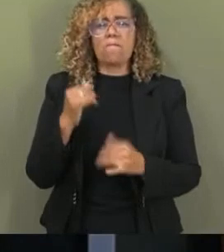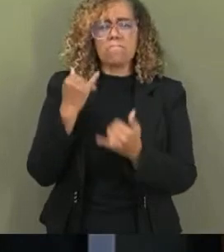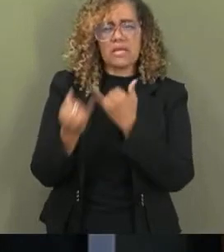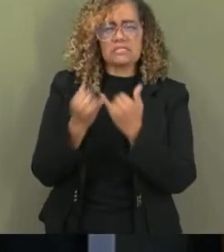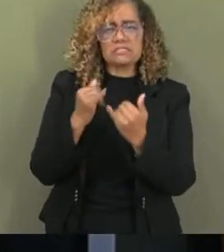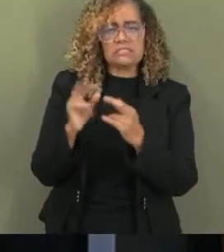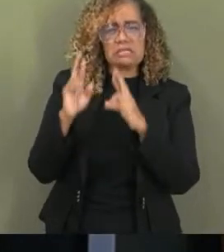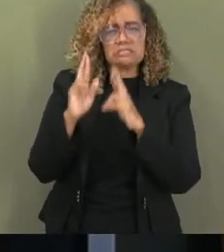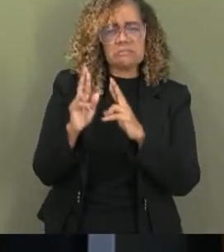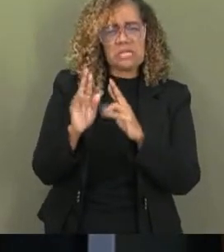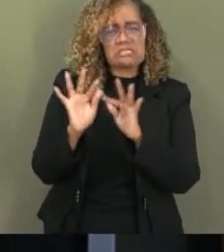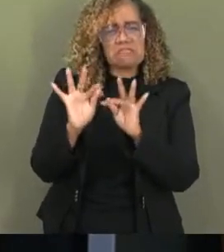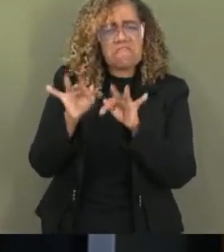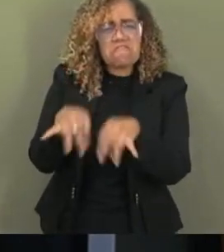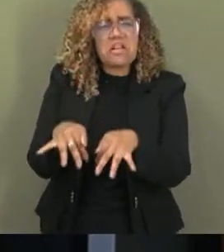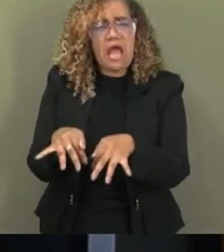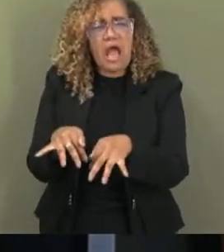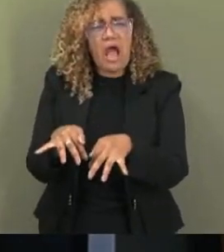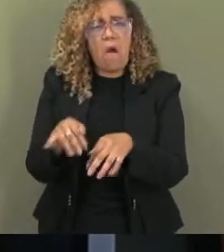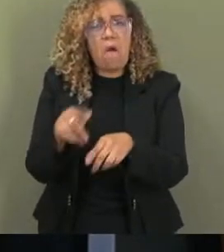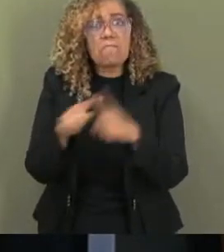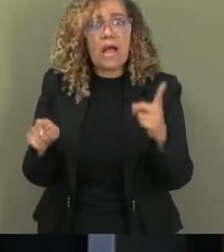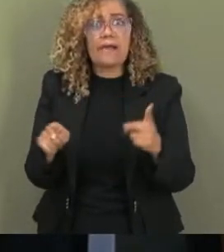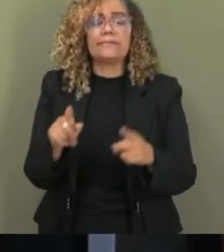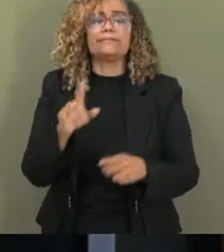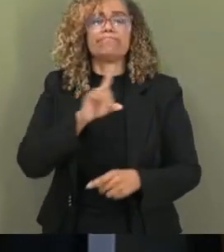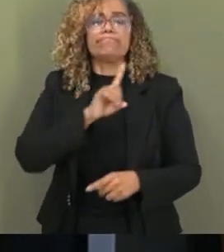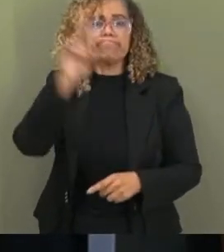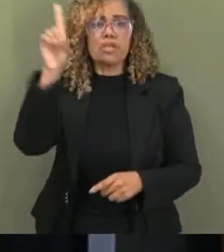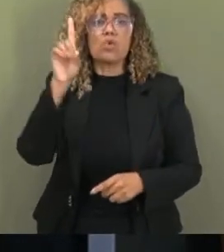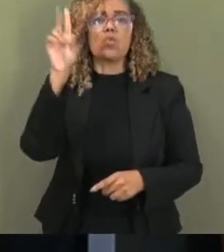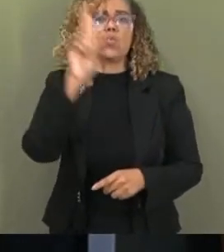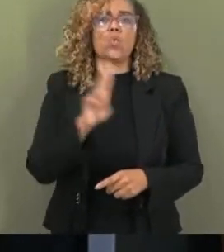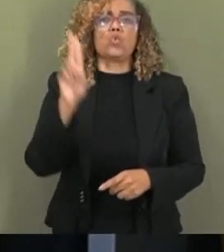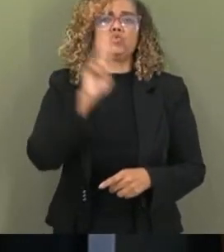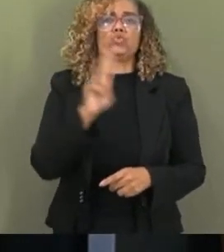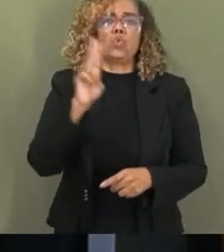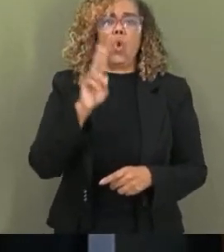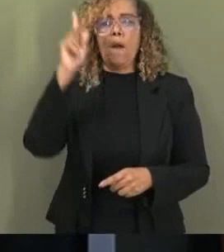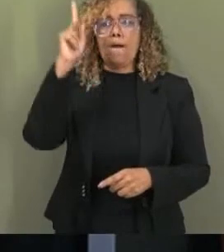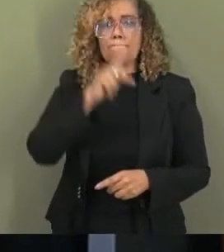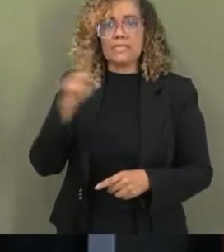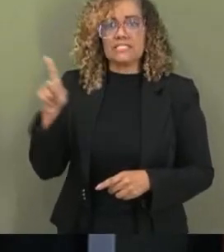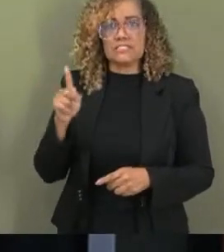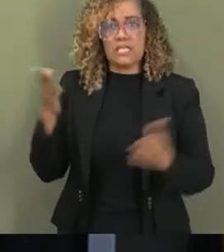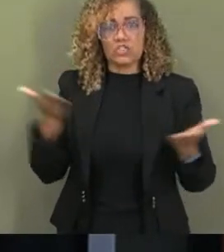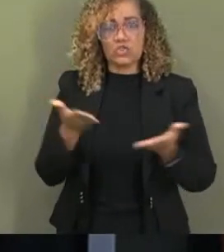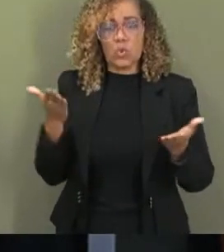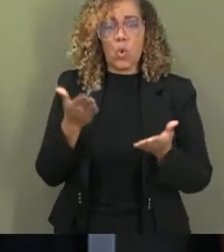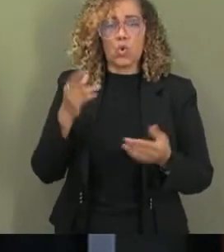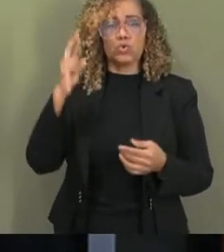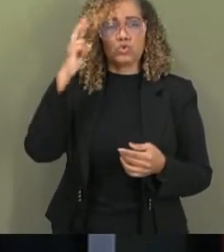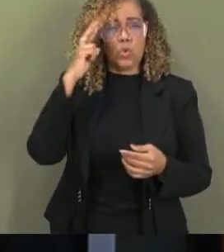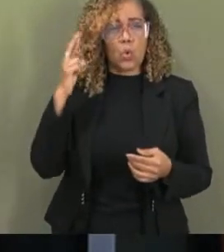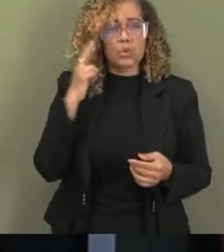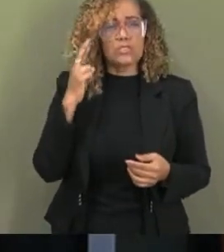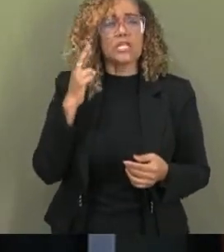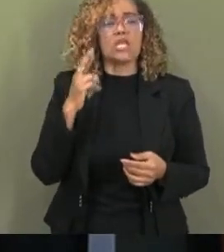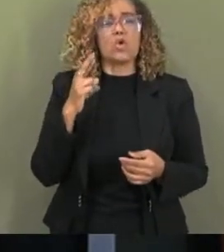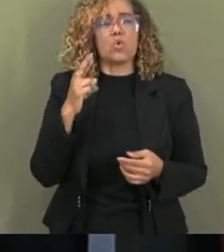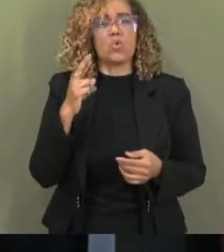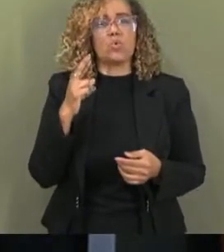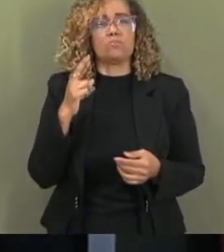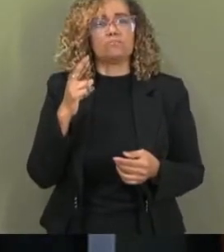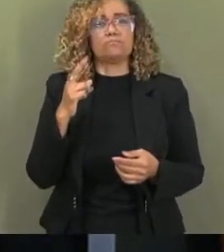finalzinho. E Deus usou o presidente dessa casa, Rodrigo Pacheco,